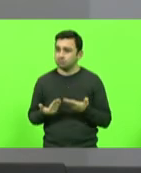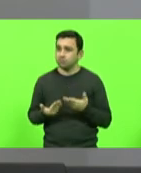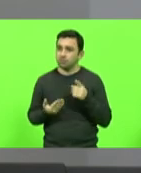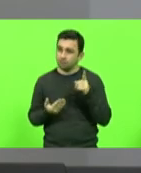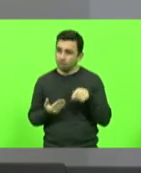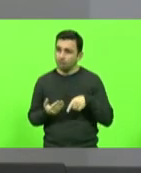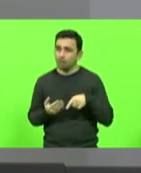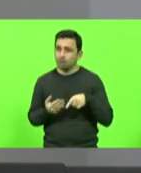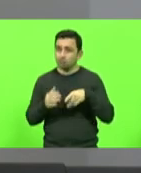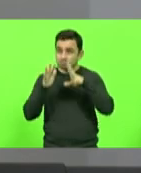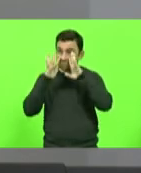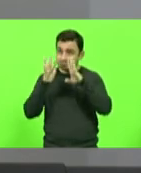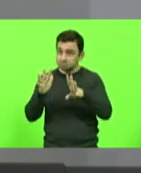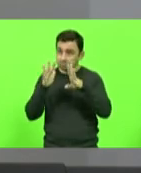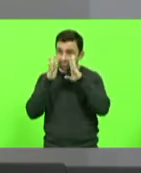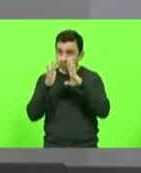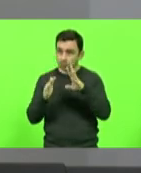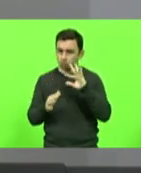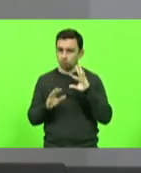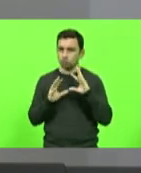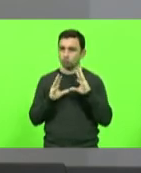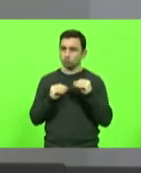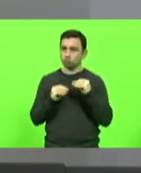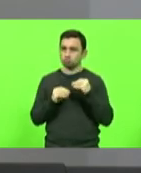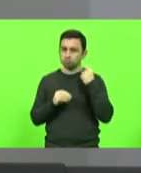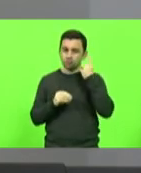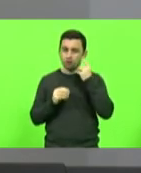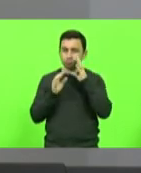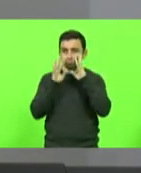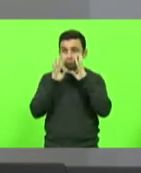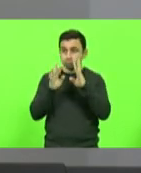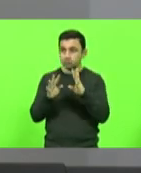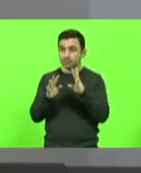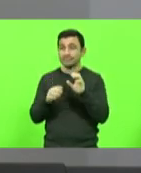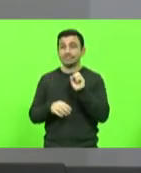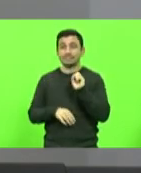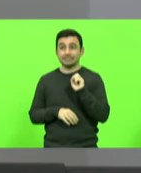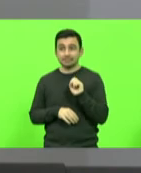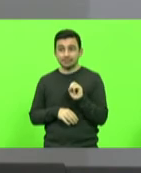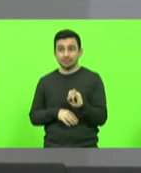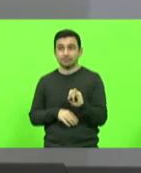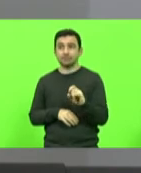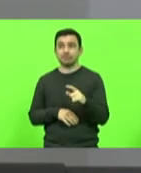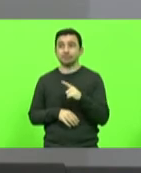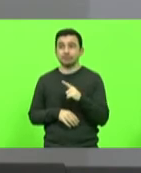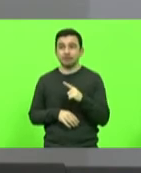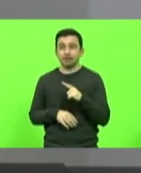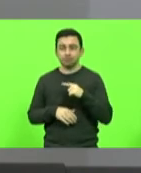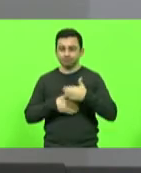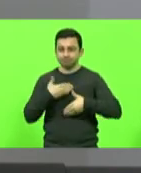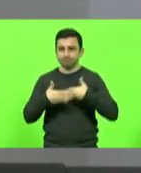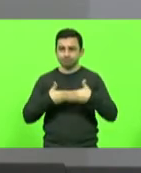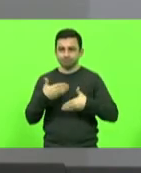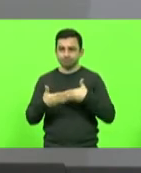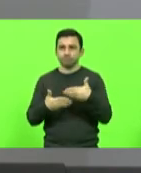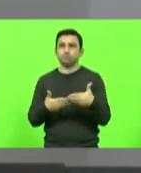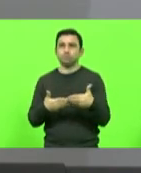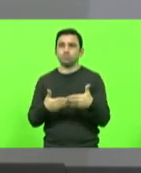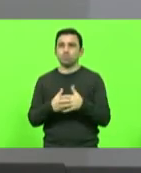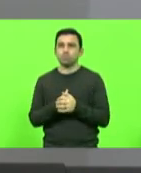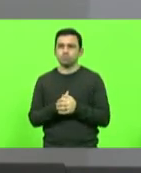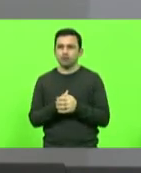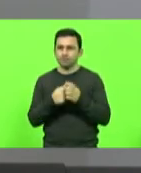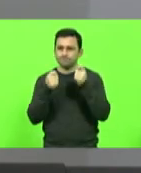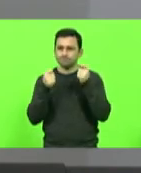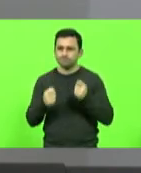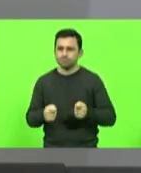é ouvir mesmo, nós ouvimos, né? Mas caso tenhamos encaminhamentos concretos